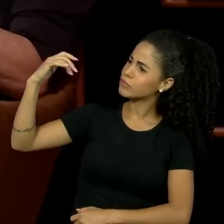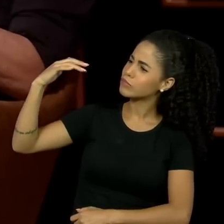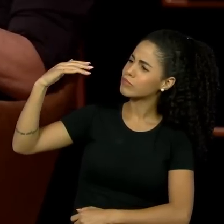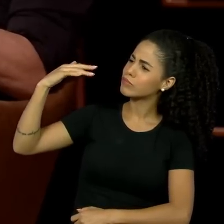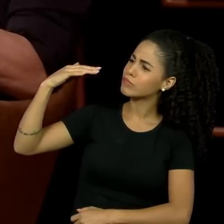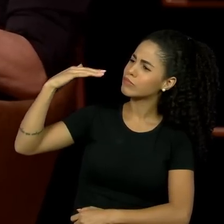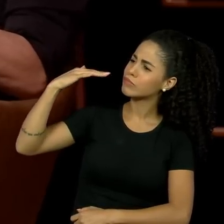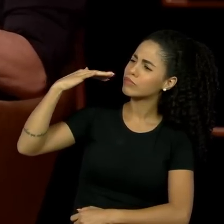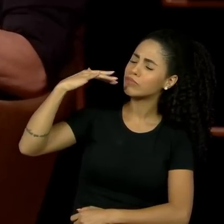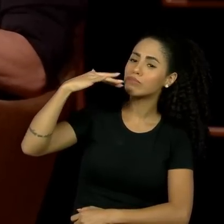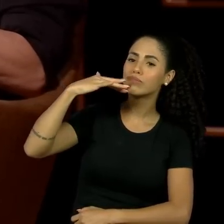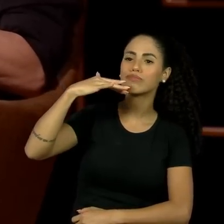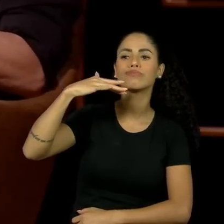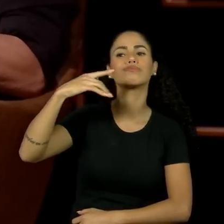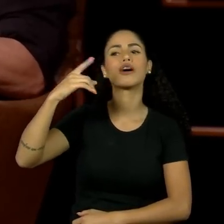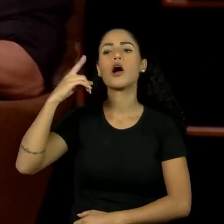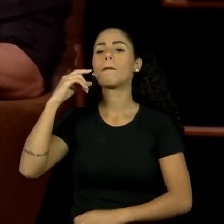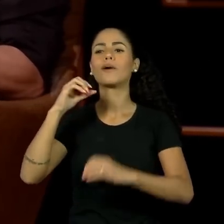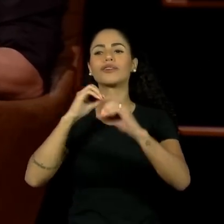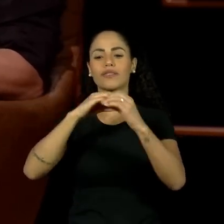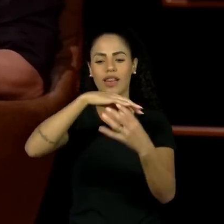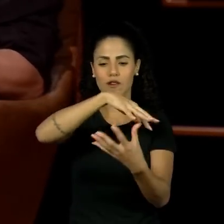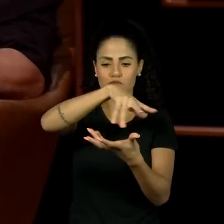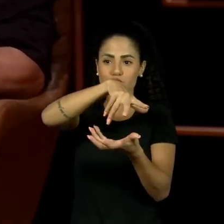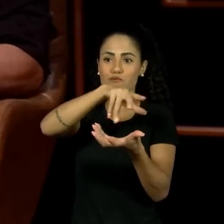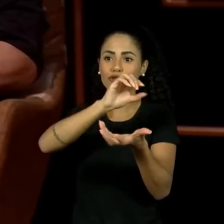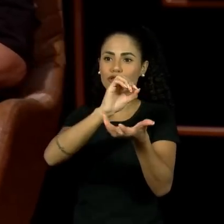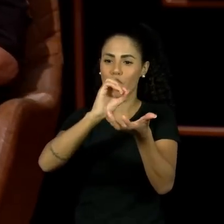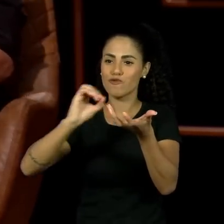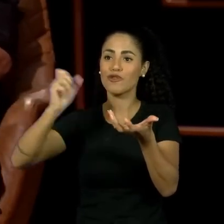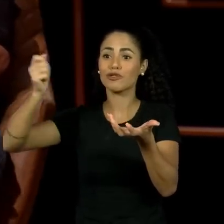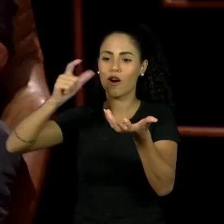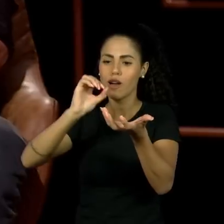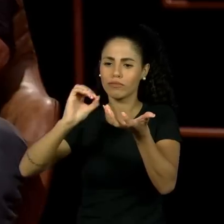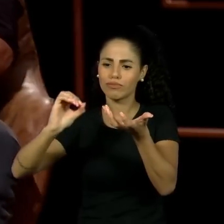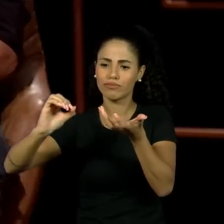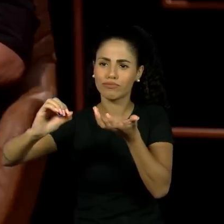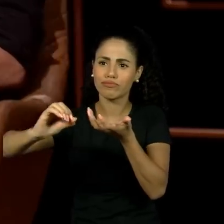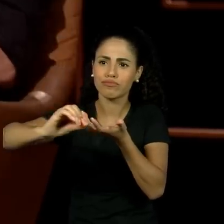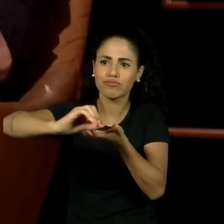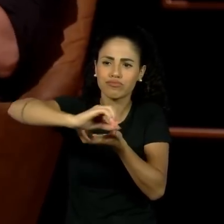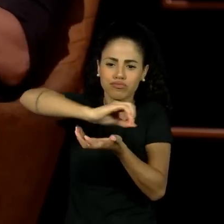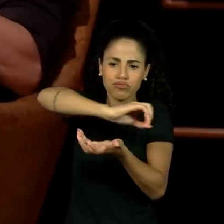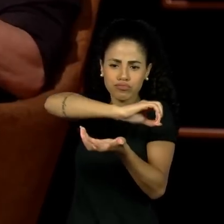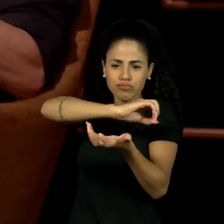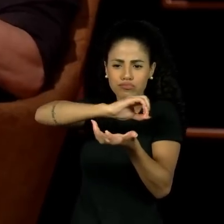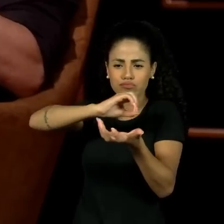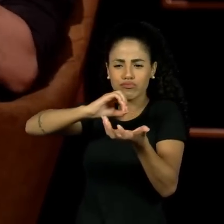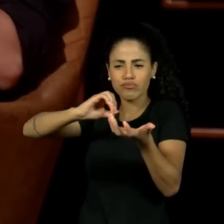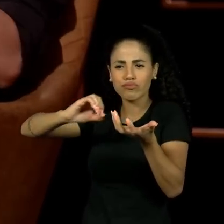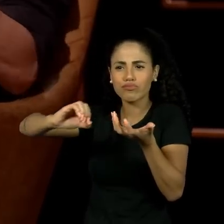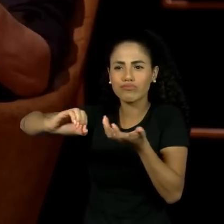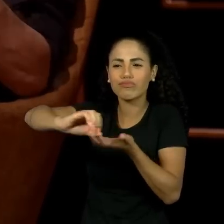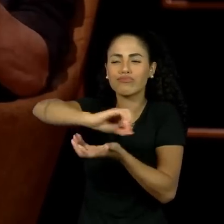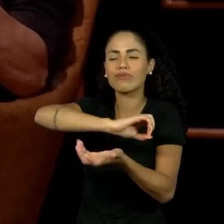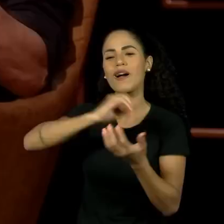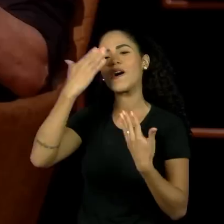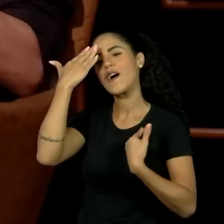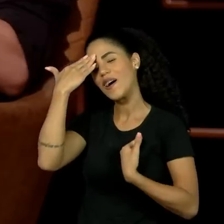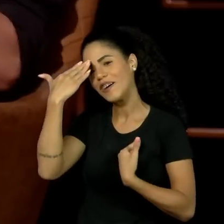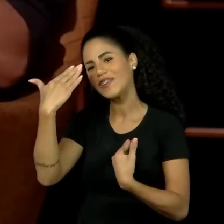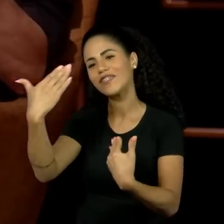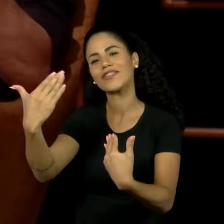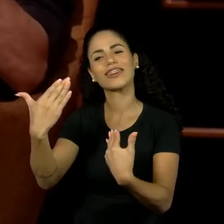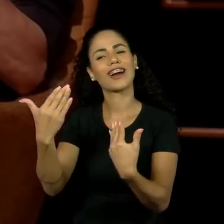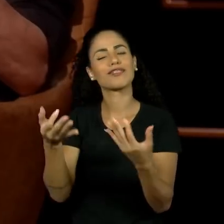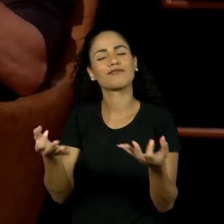todo o movimento do sol, 360 vezes, 2 vezes durante a peça. Maneco, obrigado por essa luz, foi